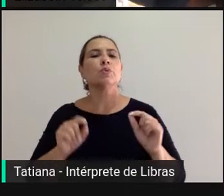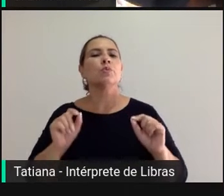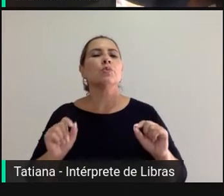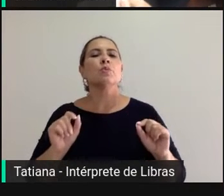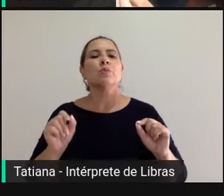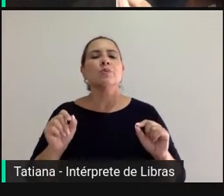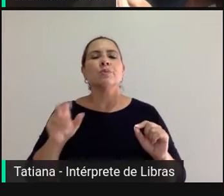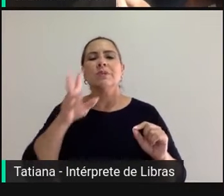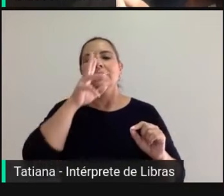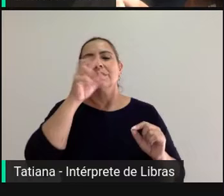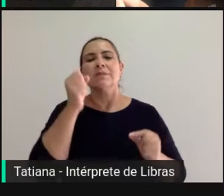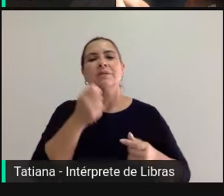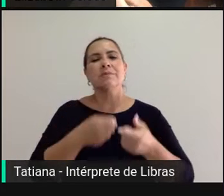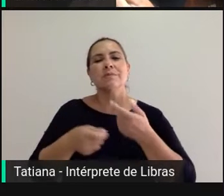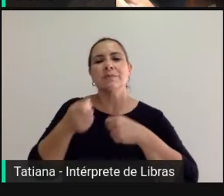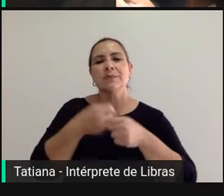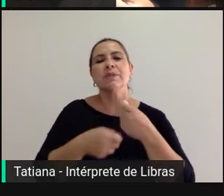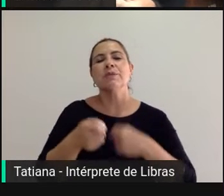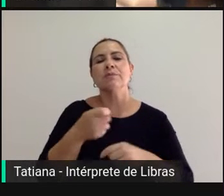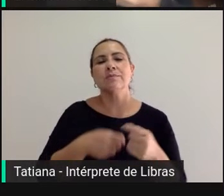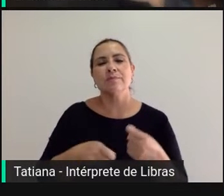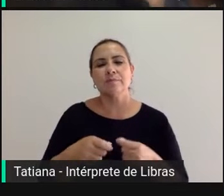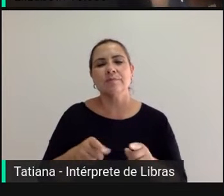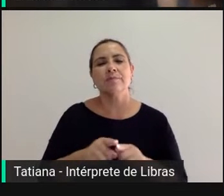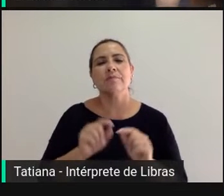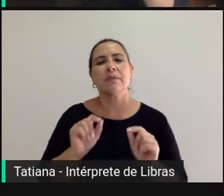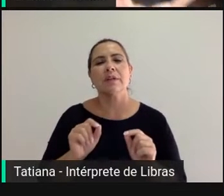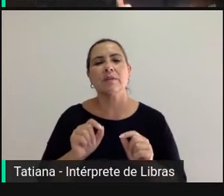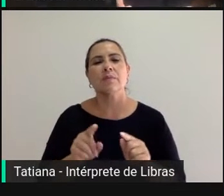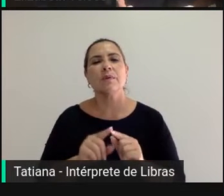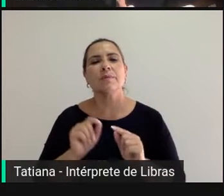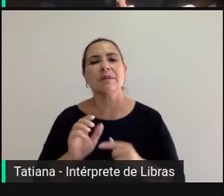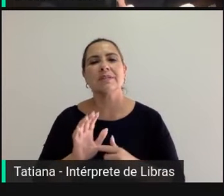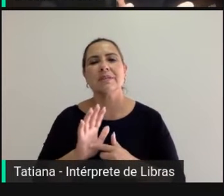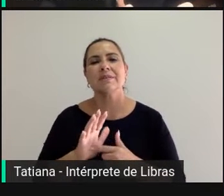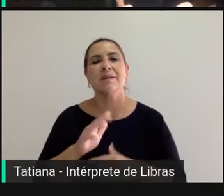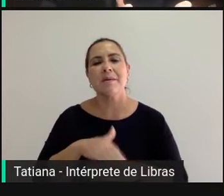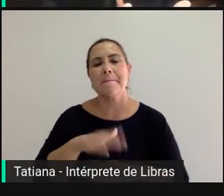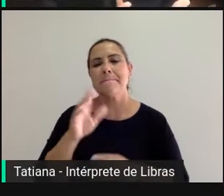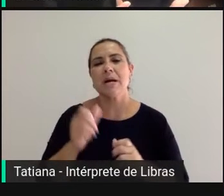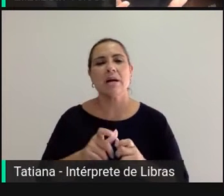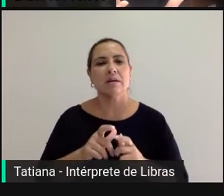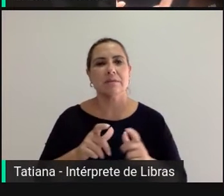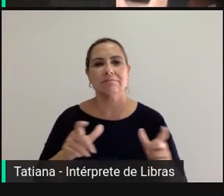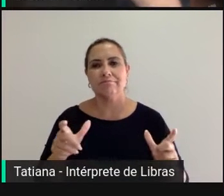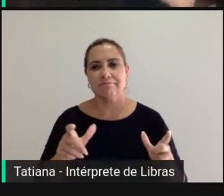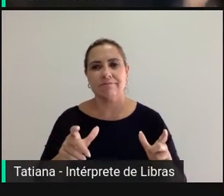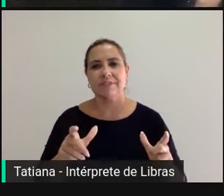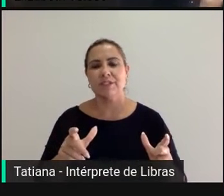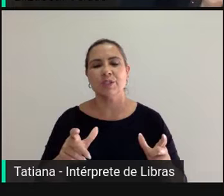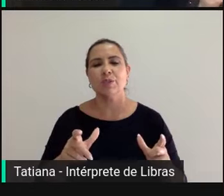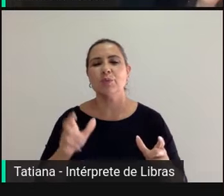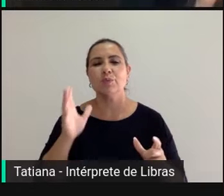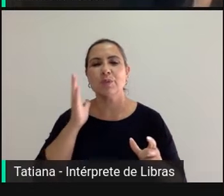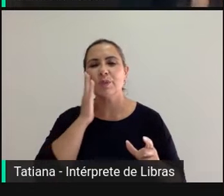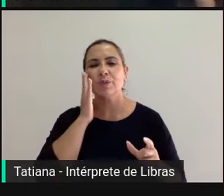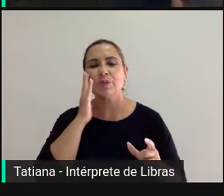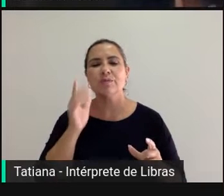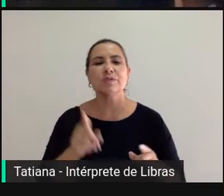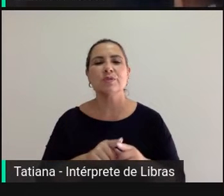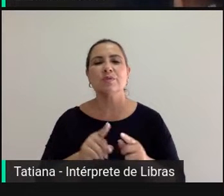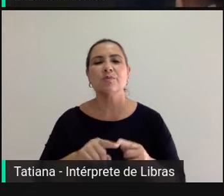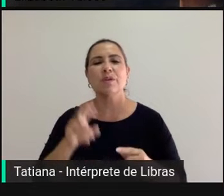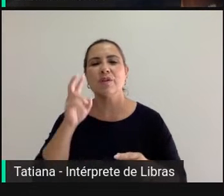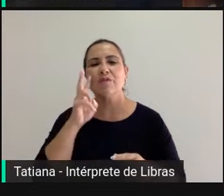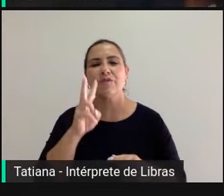poder econômico que é manifesto, né, numa receita cada vez maior dessas plataformas. Na verdade, a gente viu